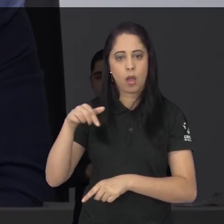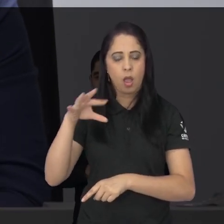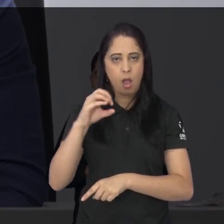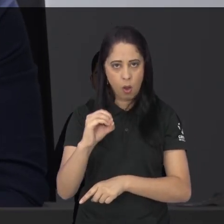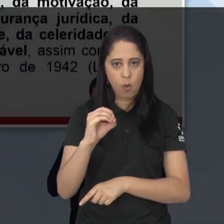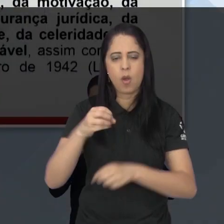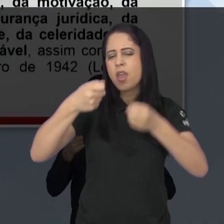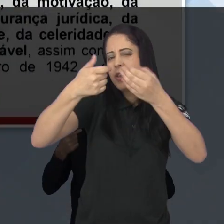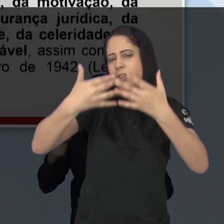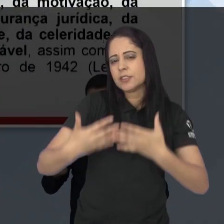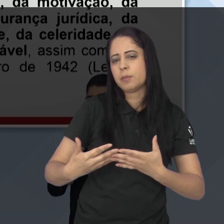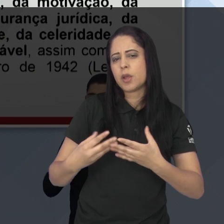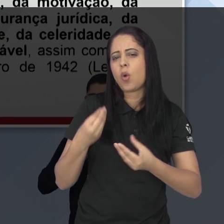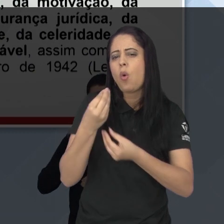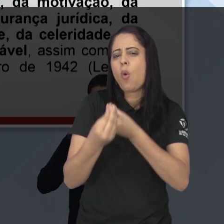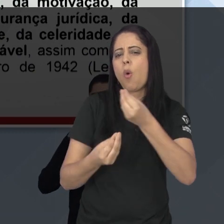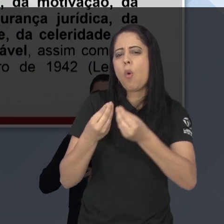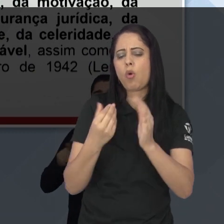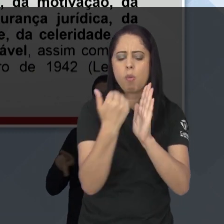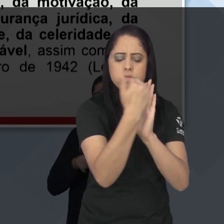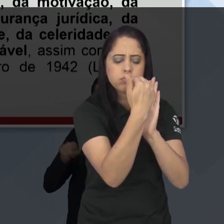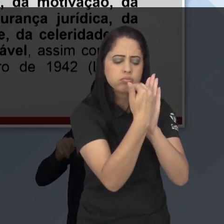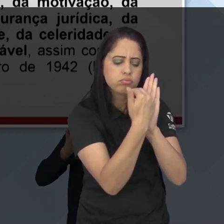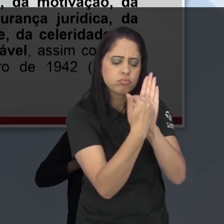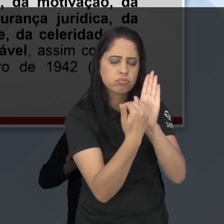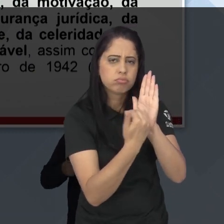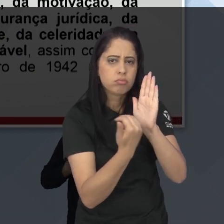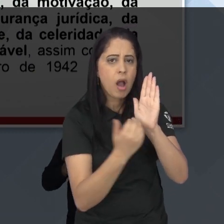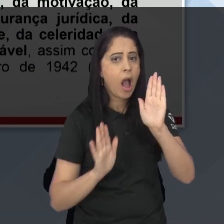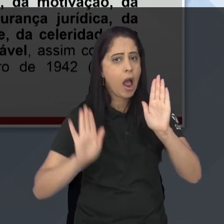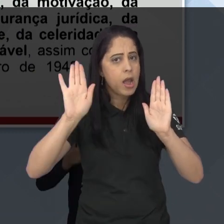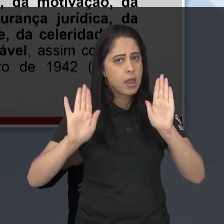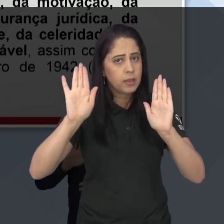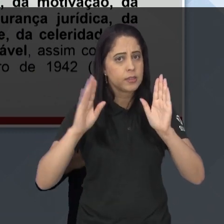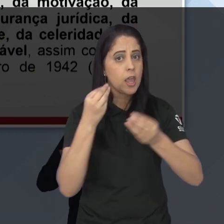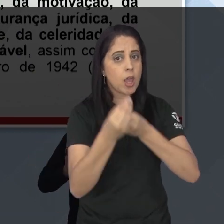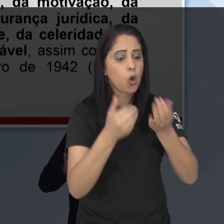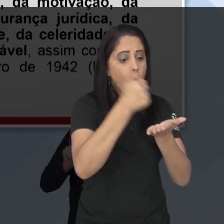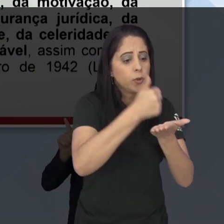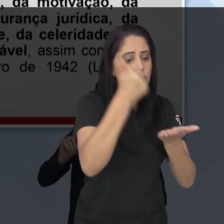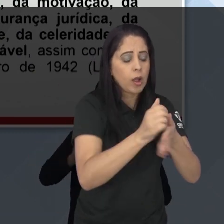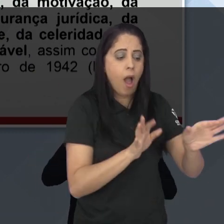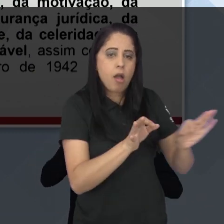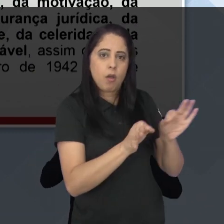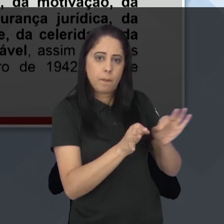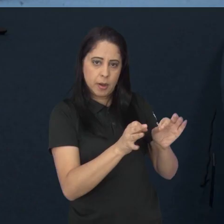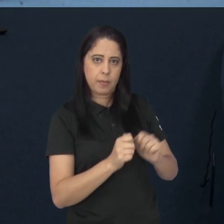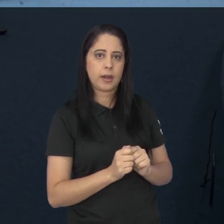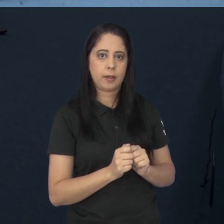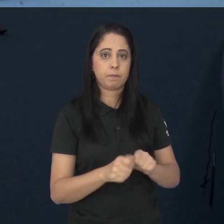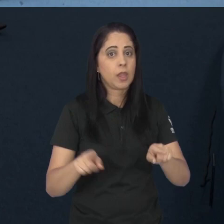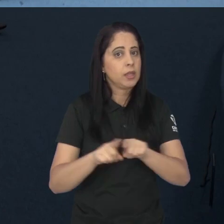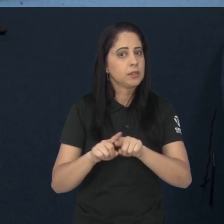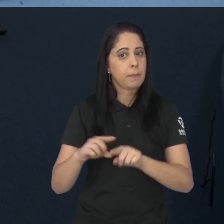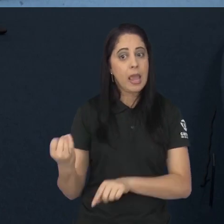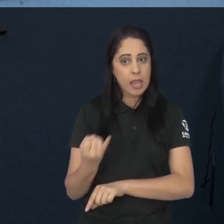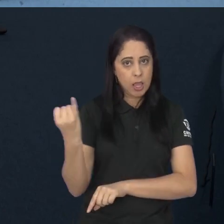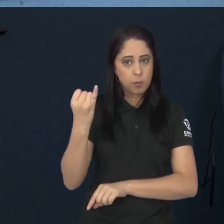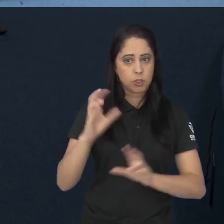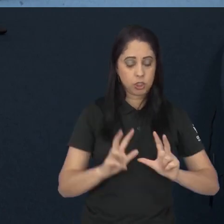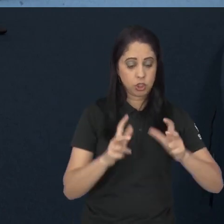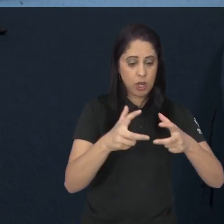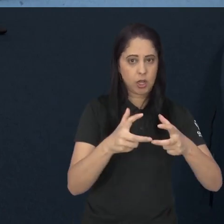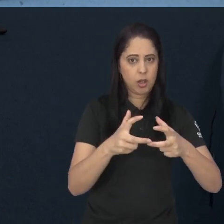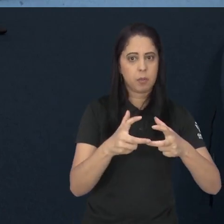Pedro Torres comentou os princípios norteadores da nova lei de licitações e contratos administrativos. E além da importância da